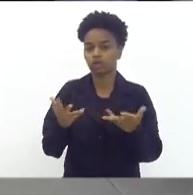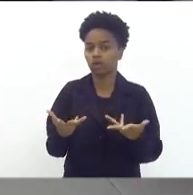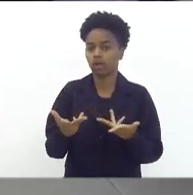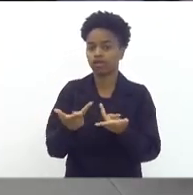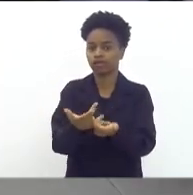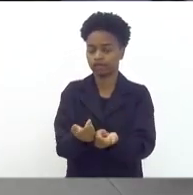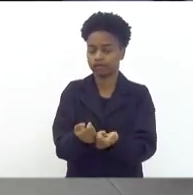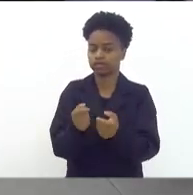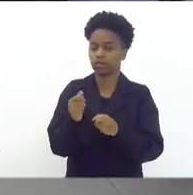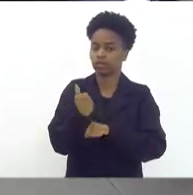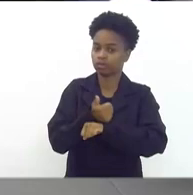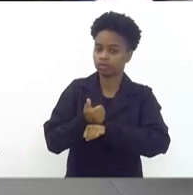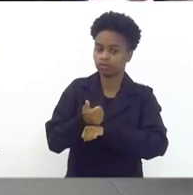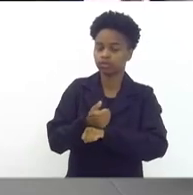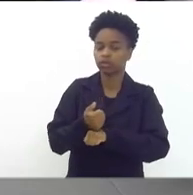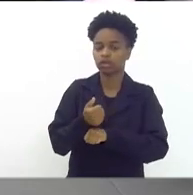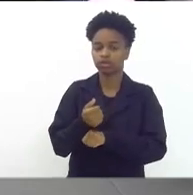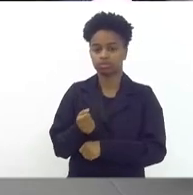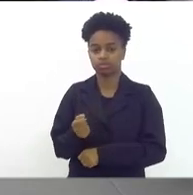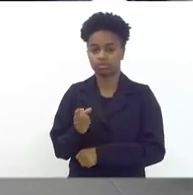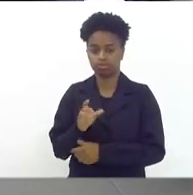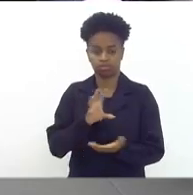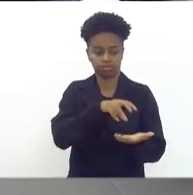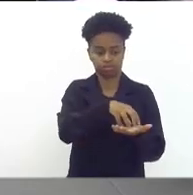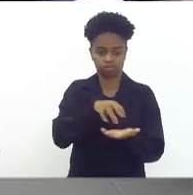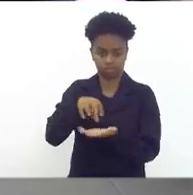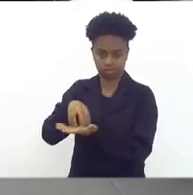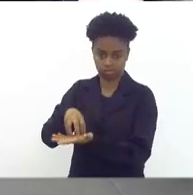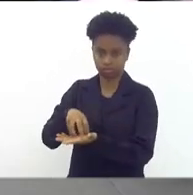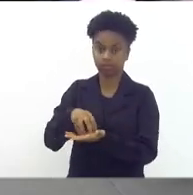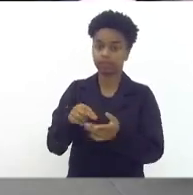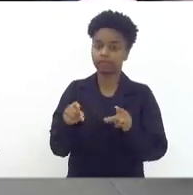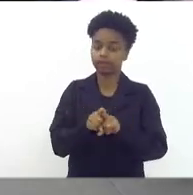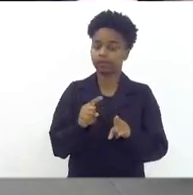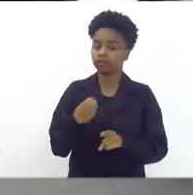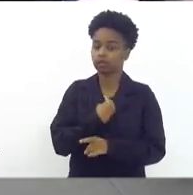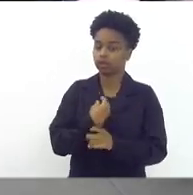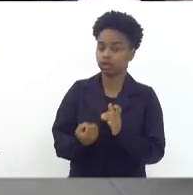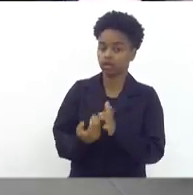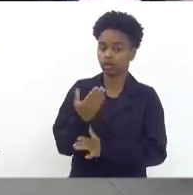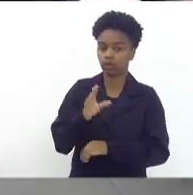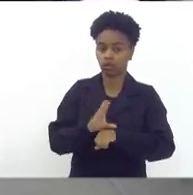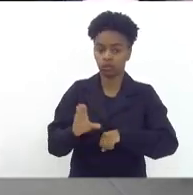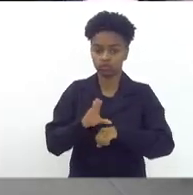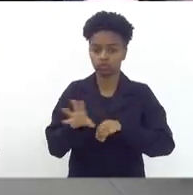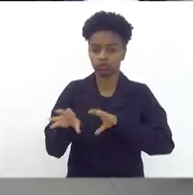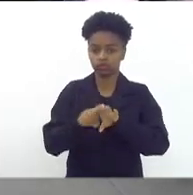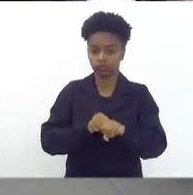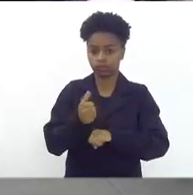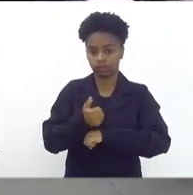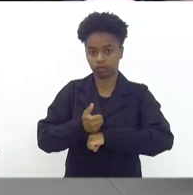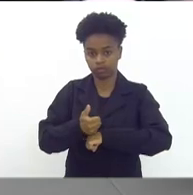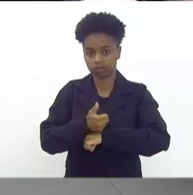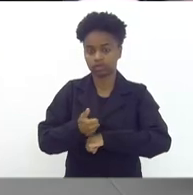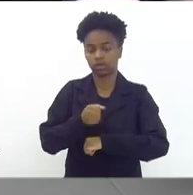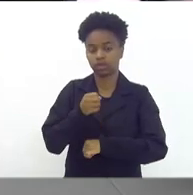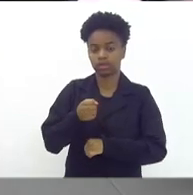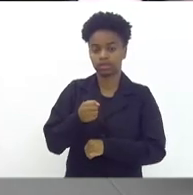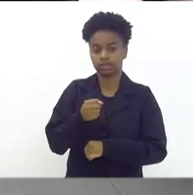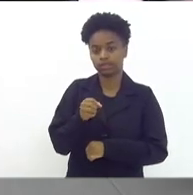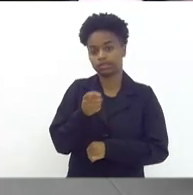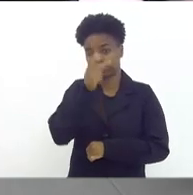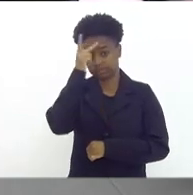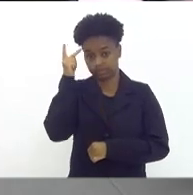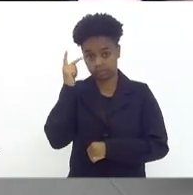para genesa comprar getransp a gente tá idealizando um curso de formação profissional para os novos servidores muito embora